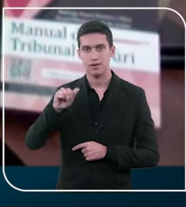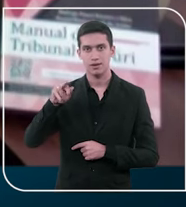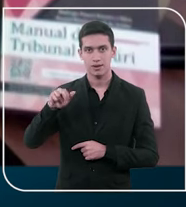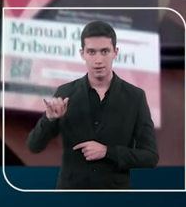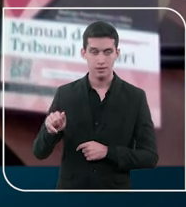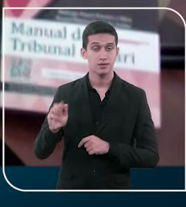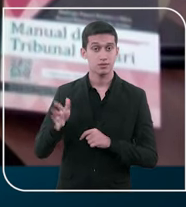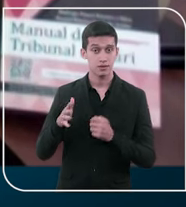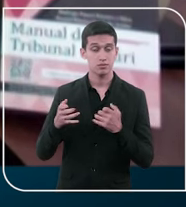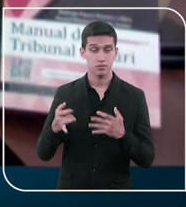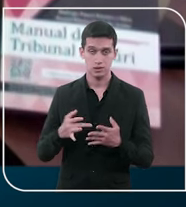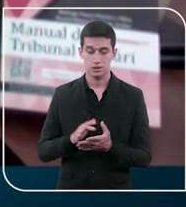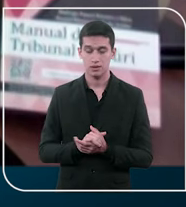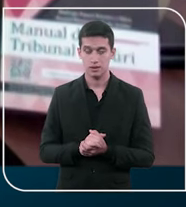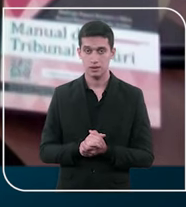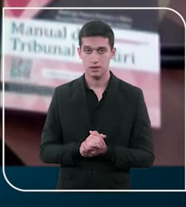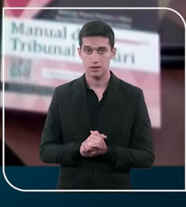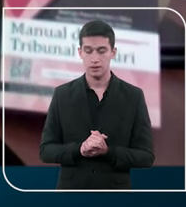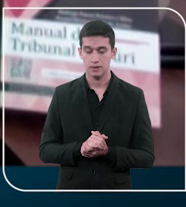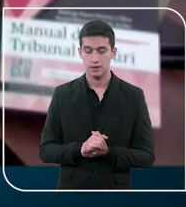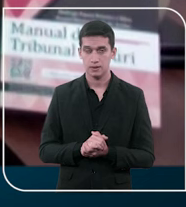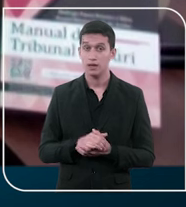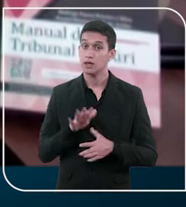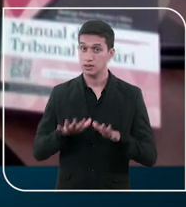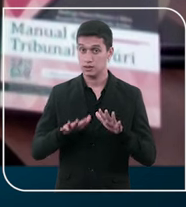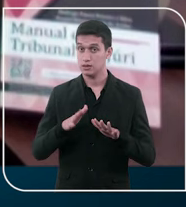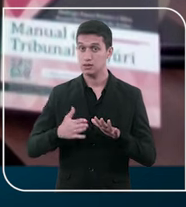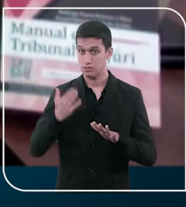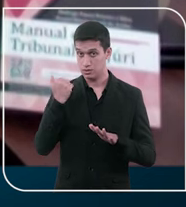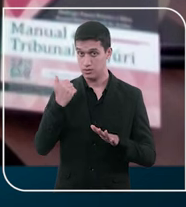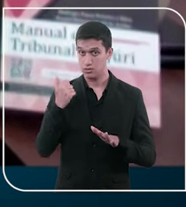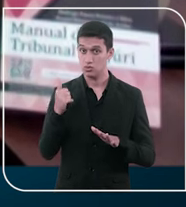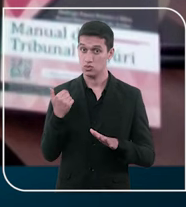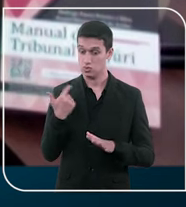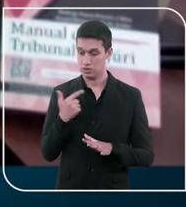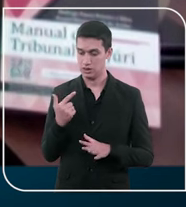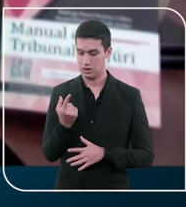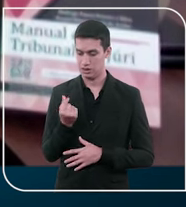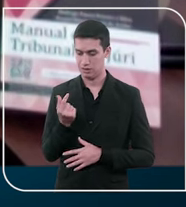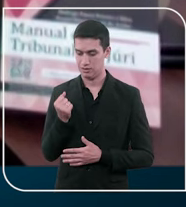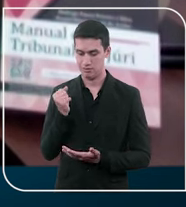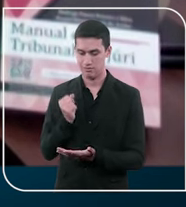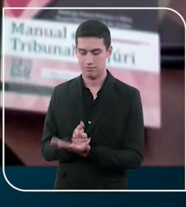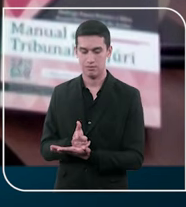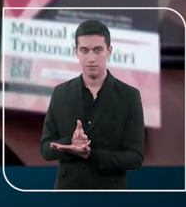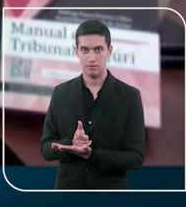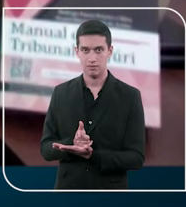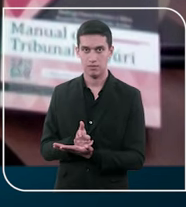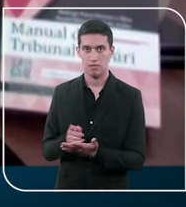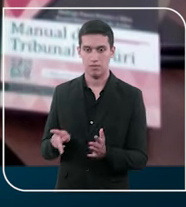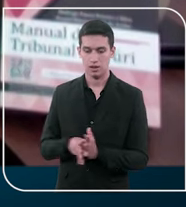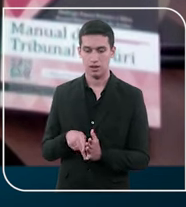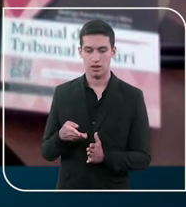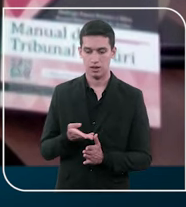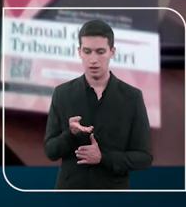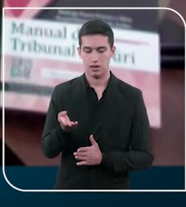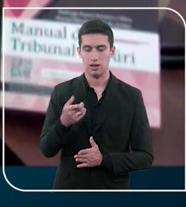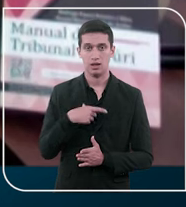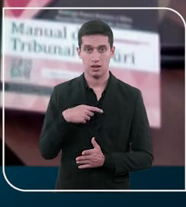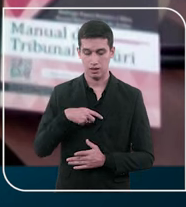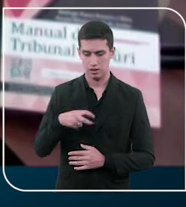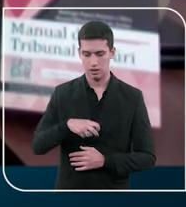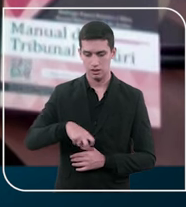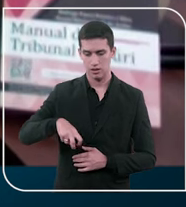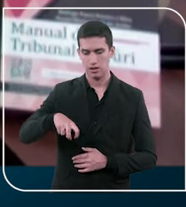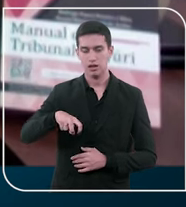professora Mayara falou. Até sabendo que não há uma compensação financeira para aqueles